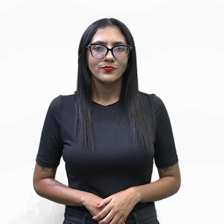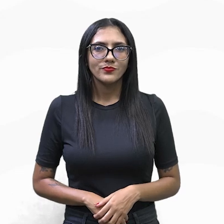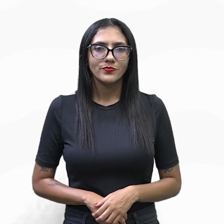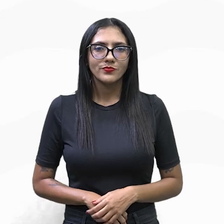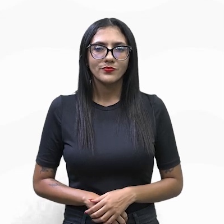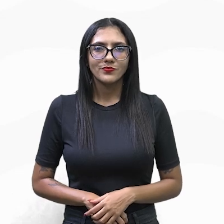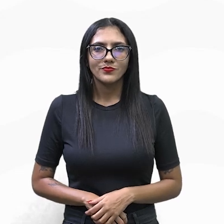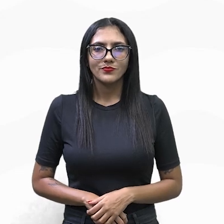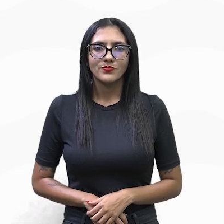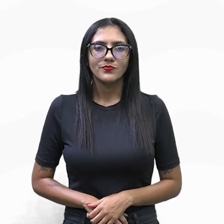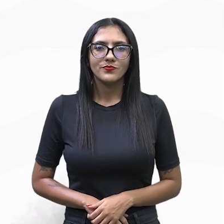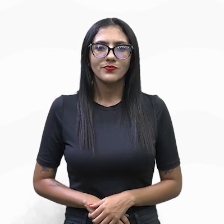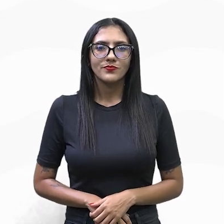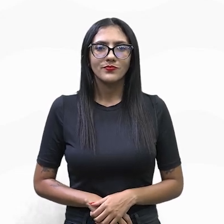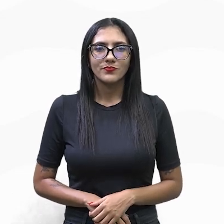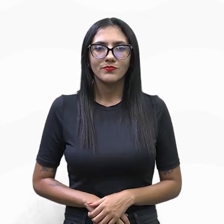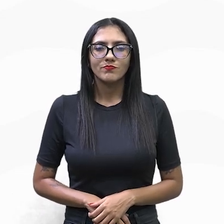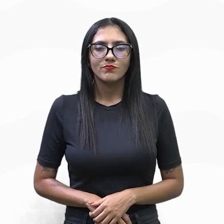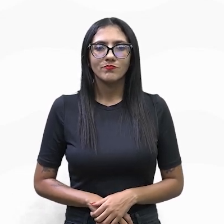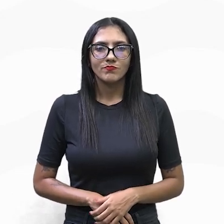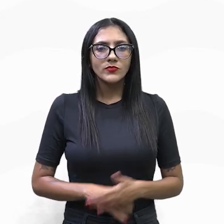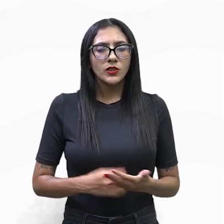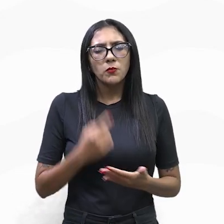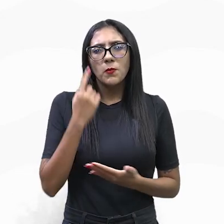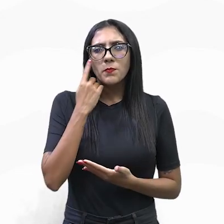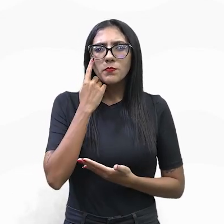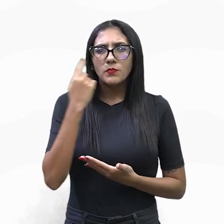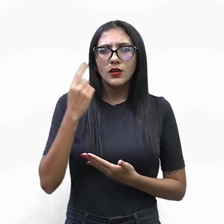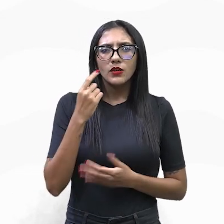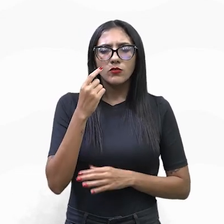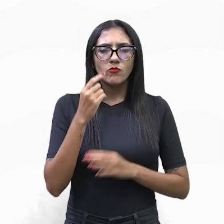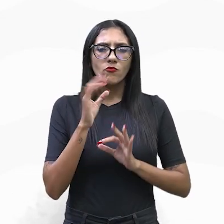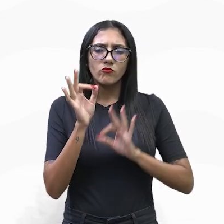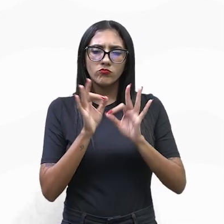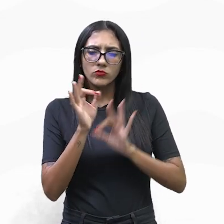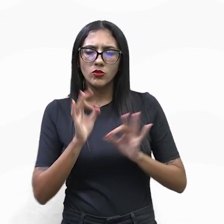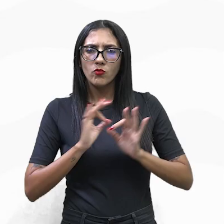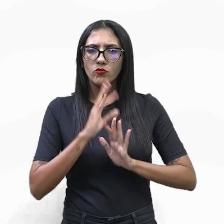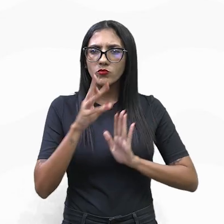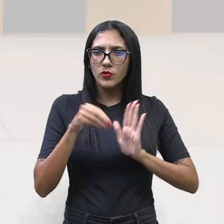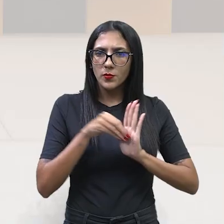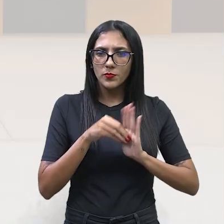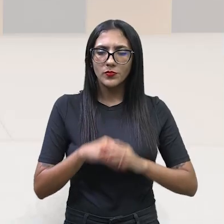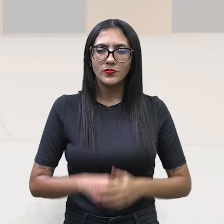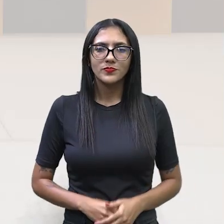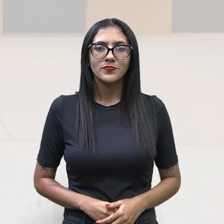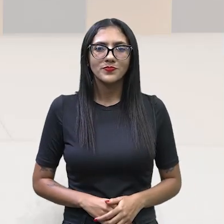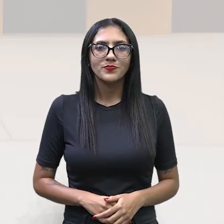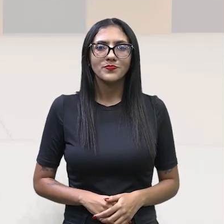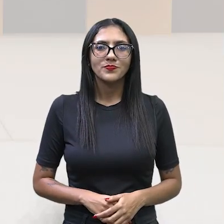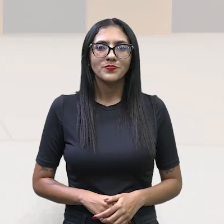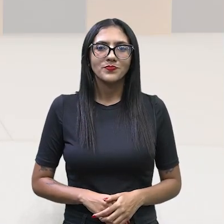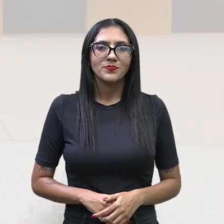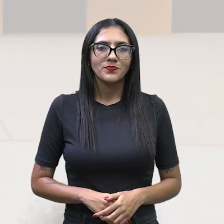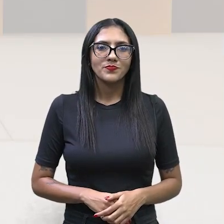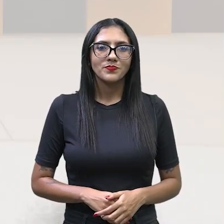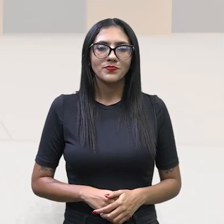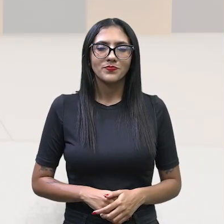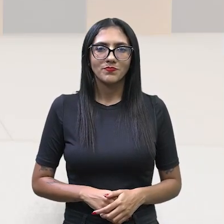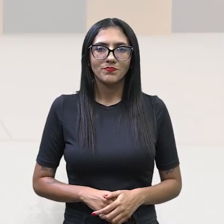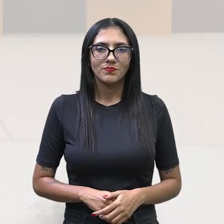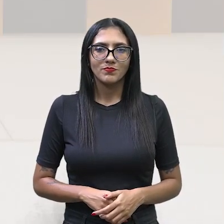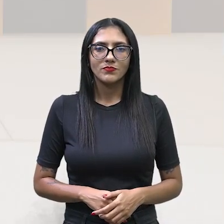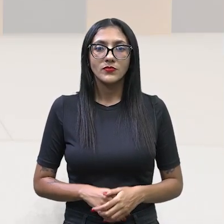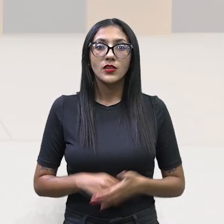Então, projeção sobre o futuro da Amazônia, né? Olha só, pessoal. Vamos lá, então. Aqui estão,